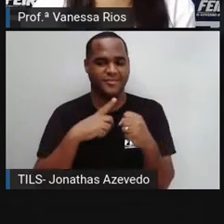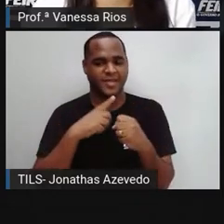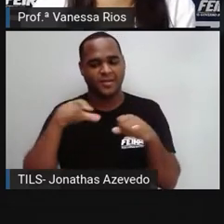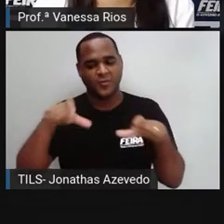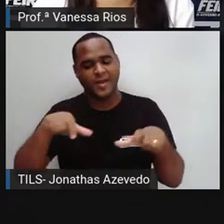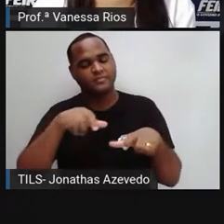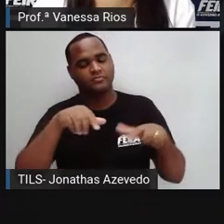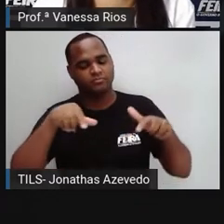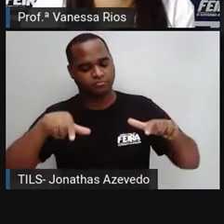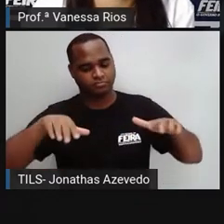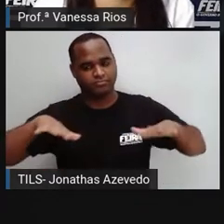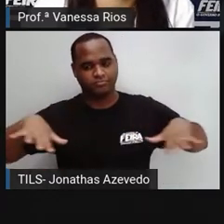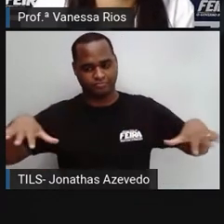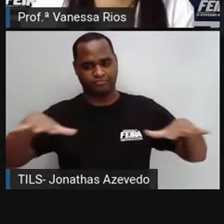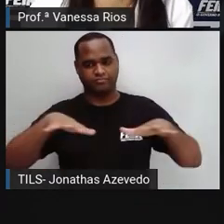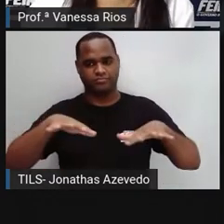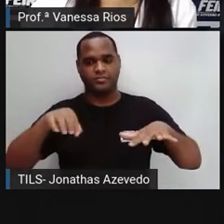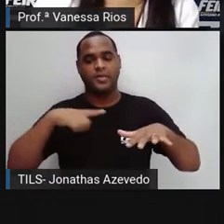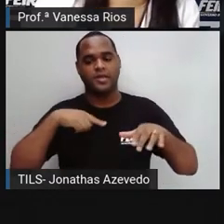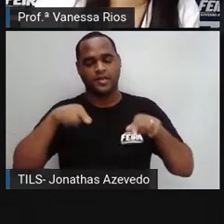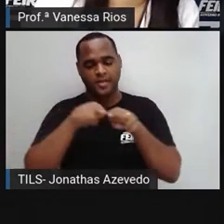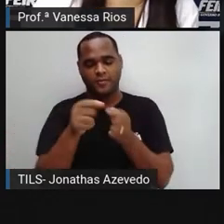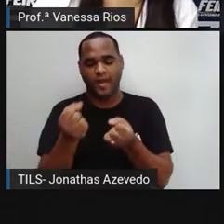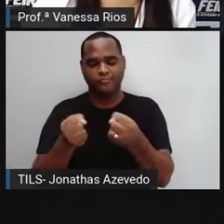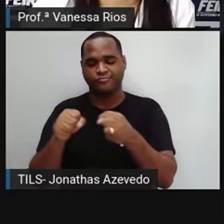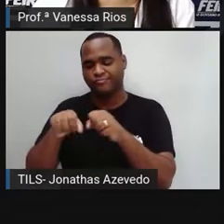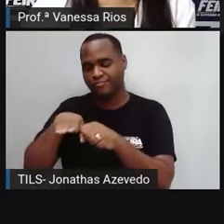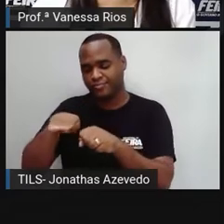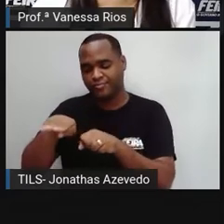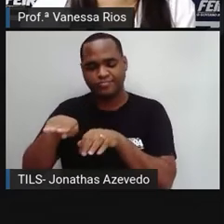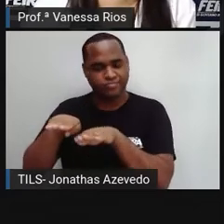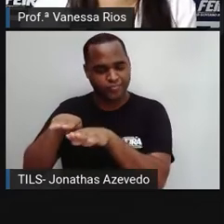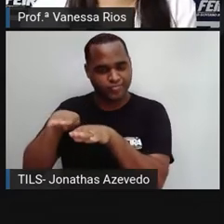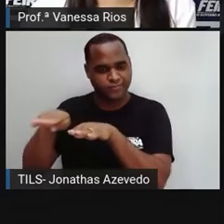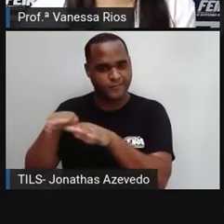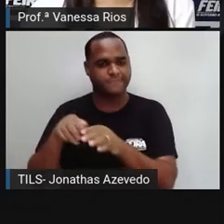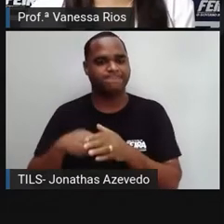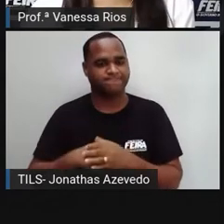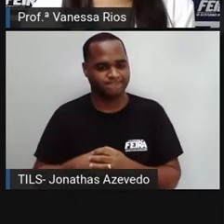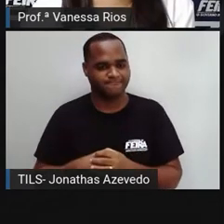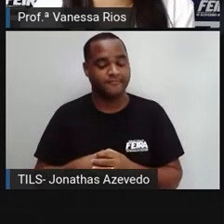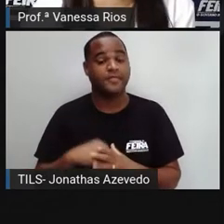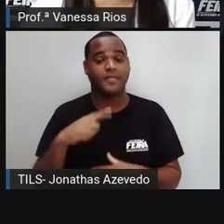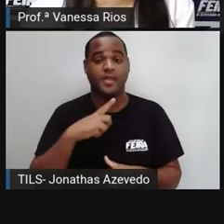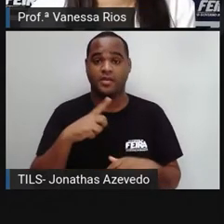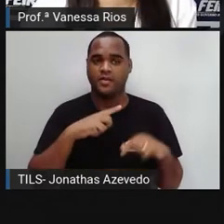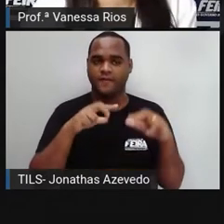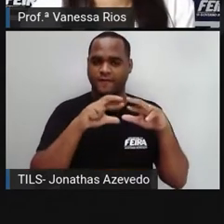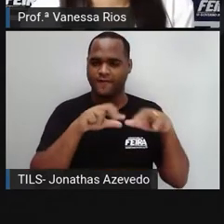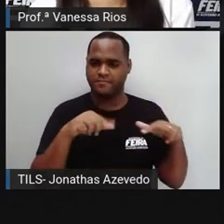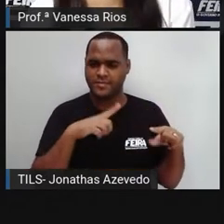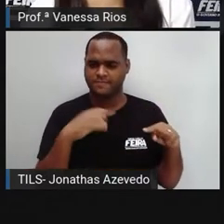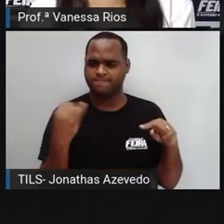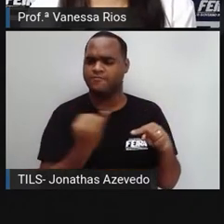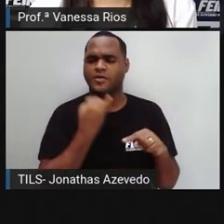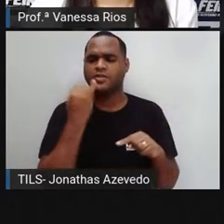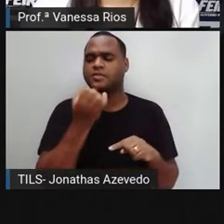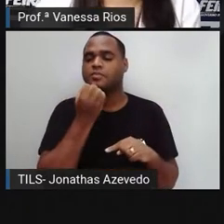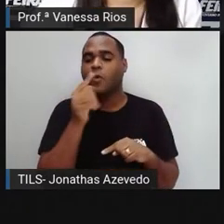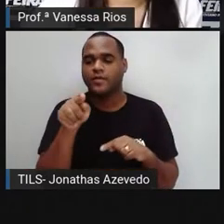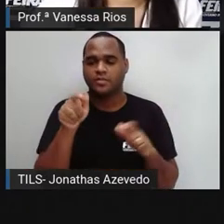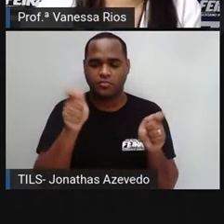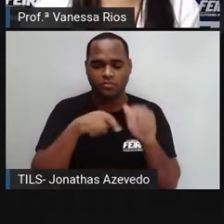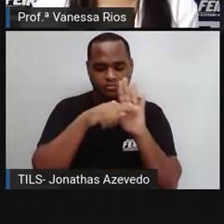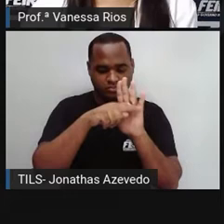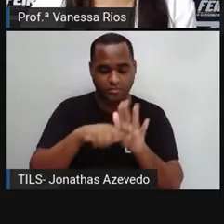e também estacionamento. Então, existem aí algumas atividades. E é importante você pesquisar